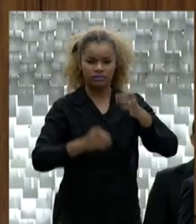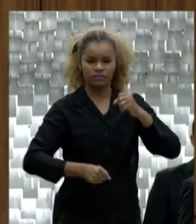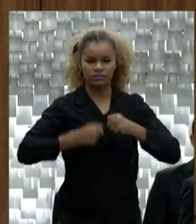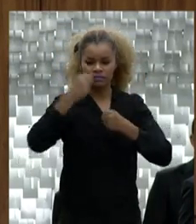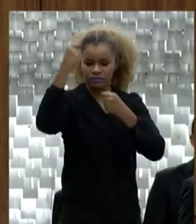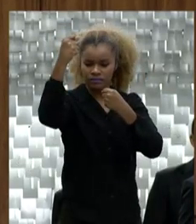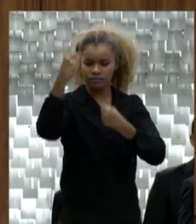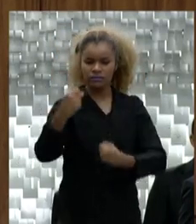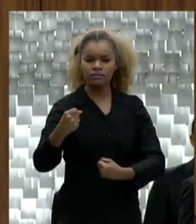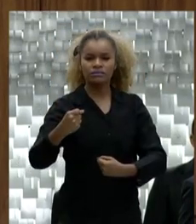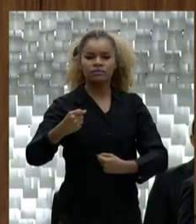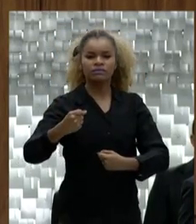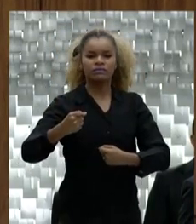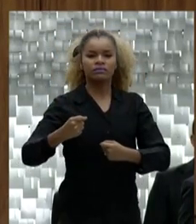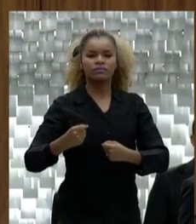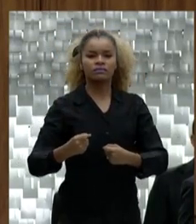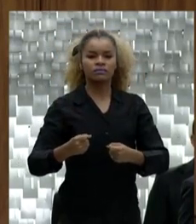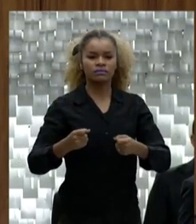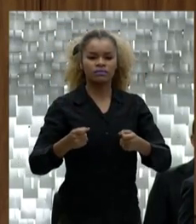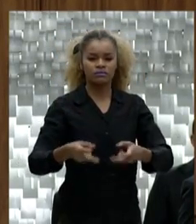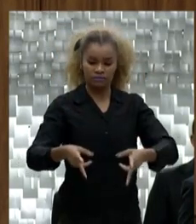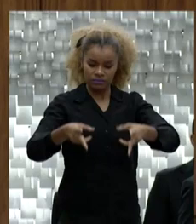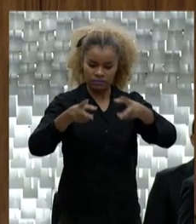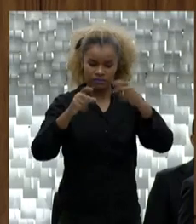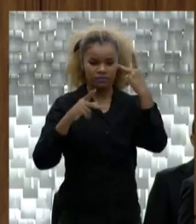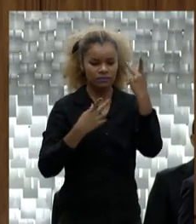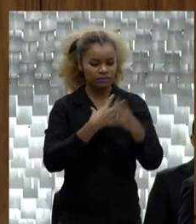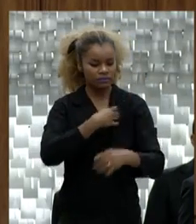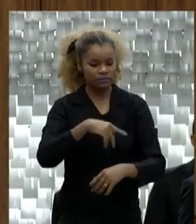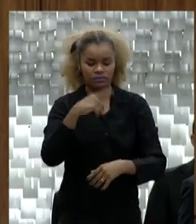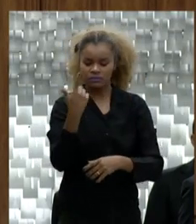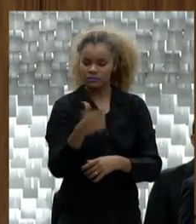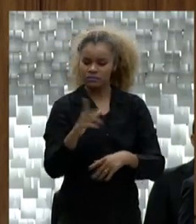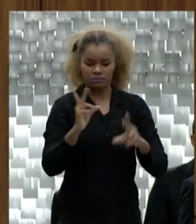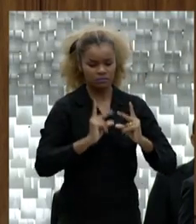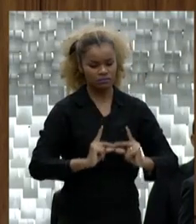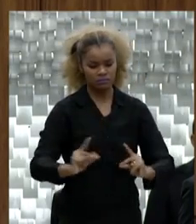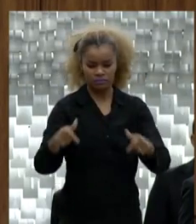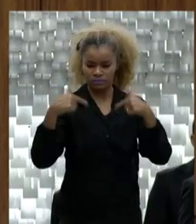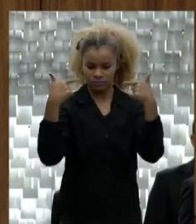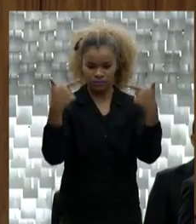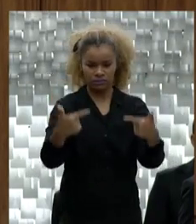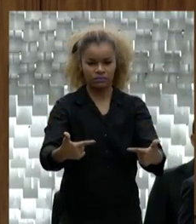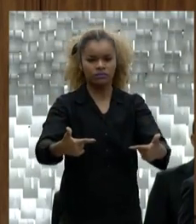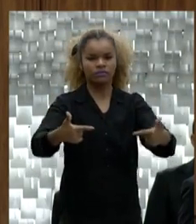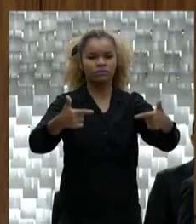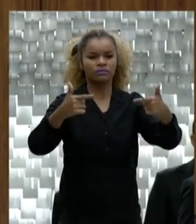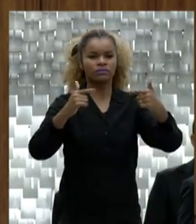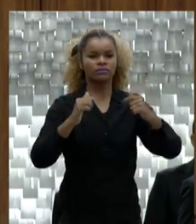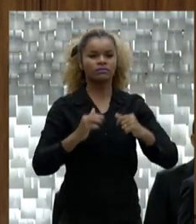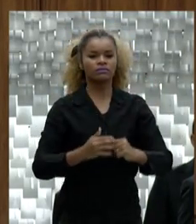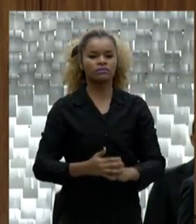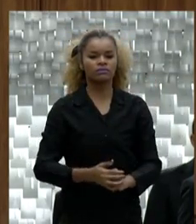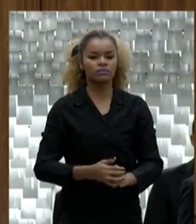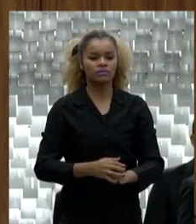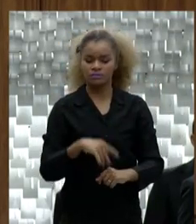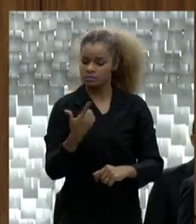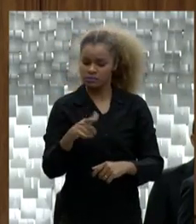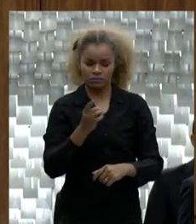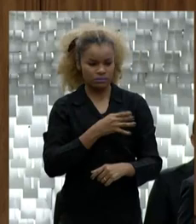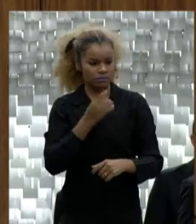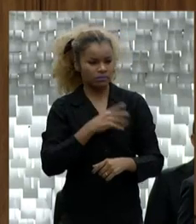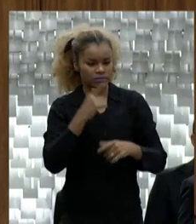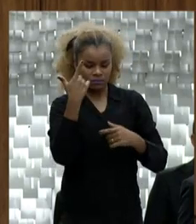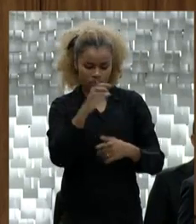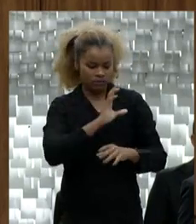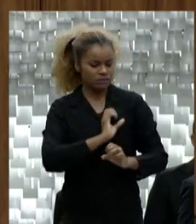justiça cava forte, verás que um filho teu não foge à luta,